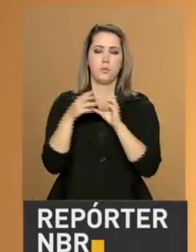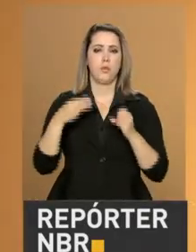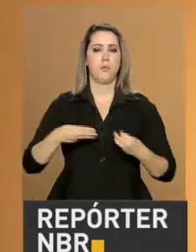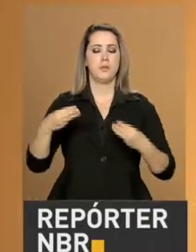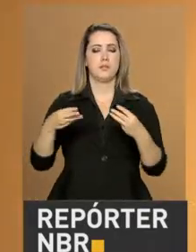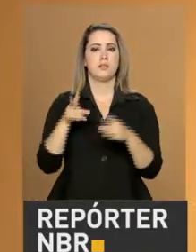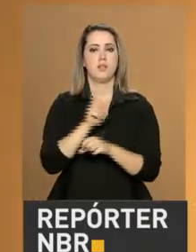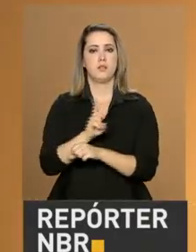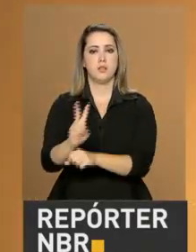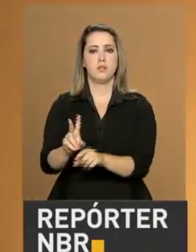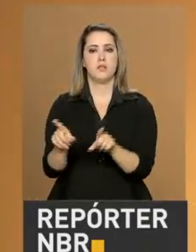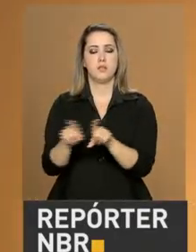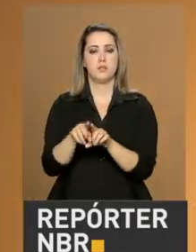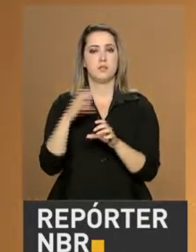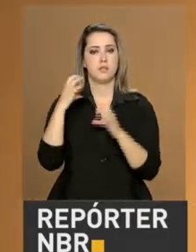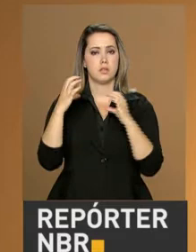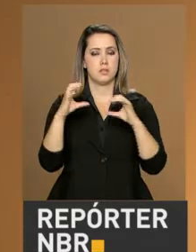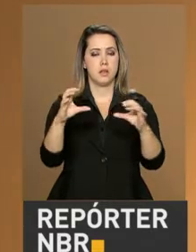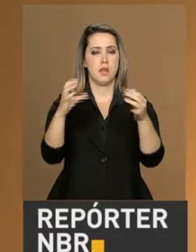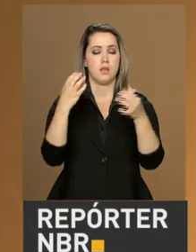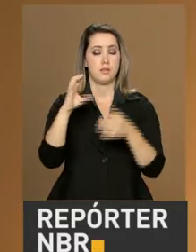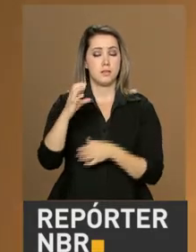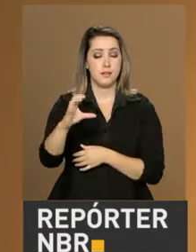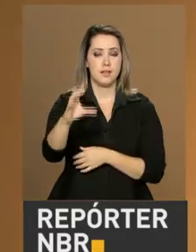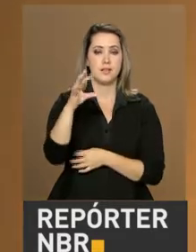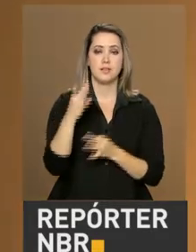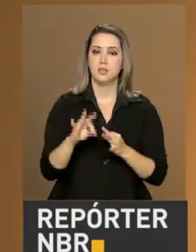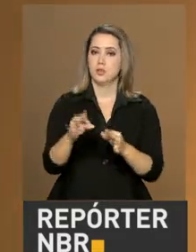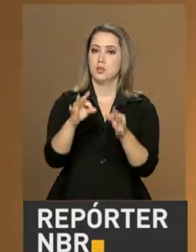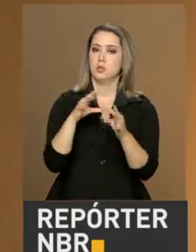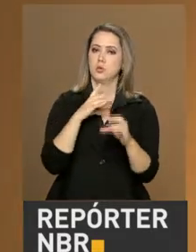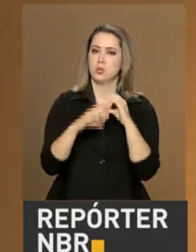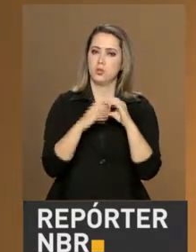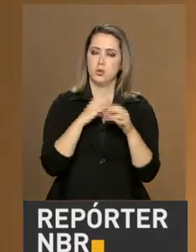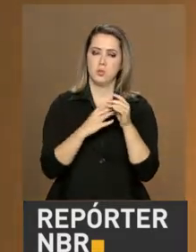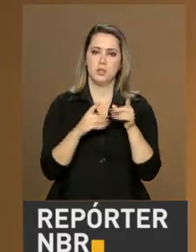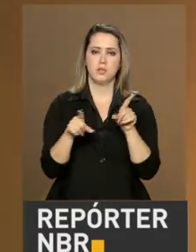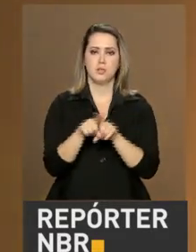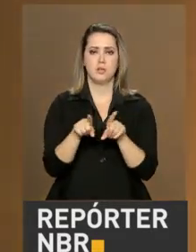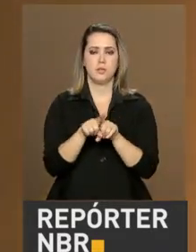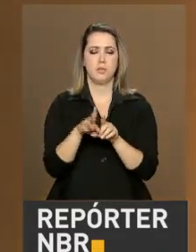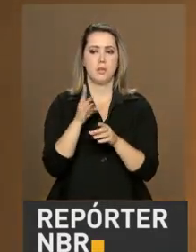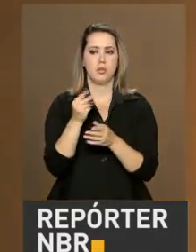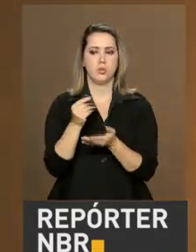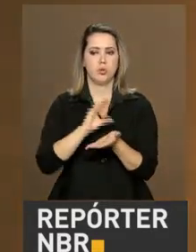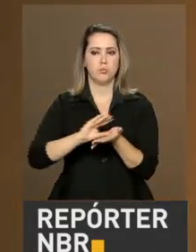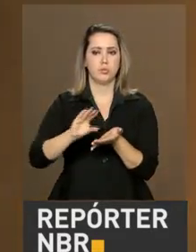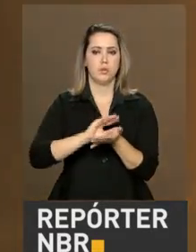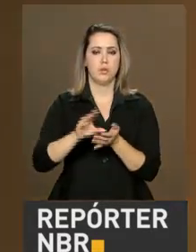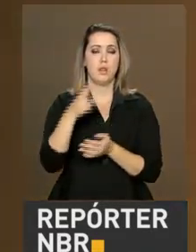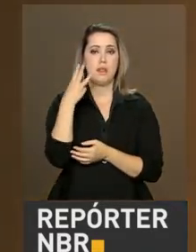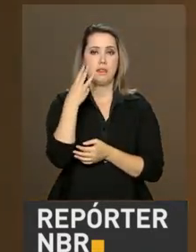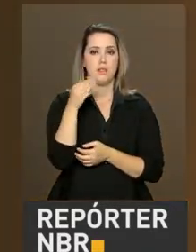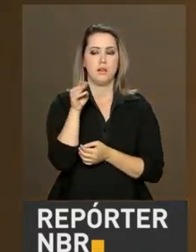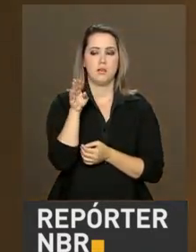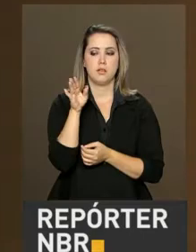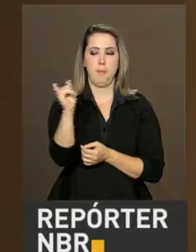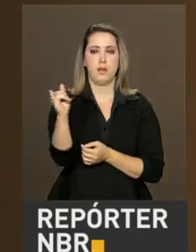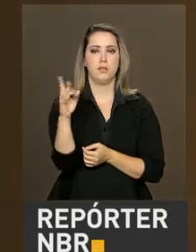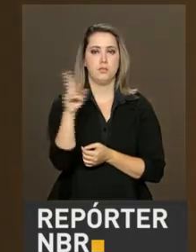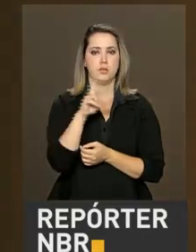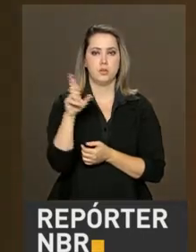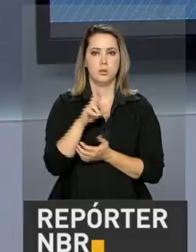da Defesa e da Ciência, Tecnologia, Inovações e Comunicações e teve um investimento de quase 3 bilhões de reais.